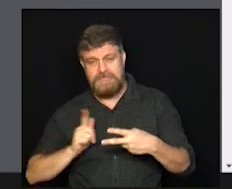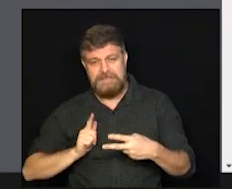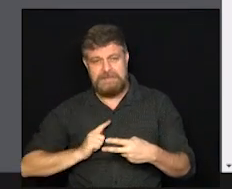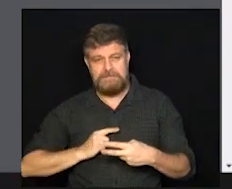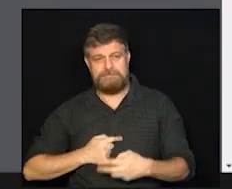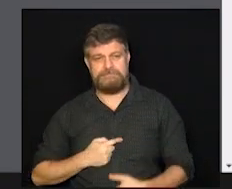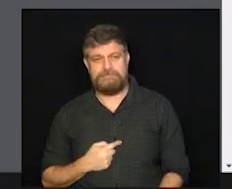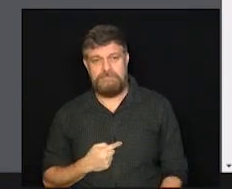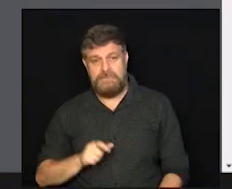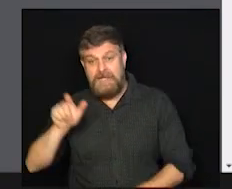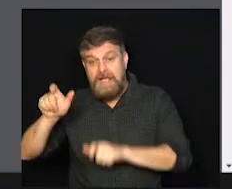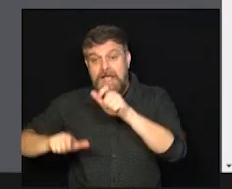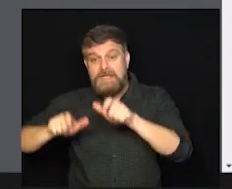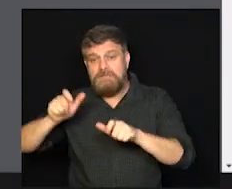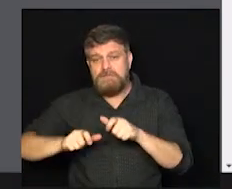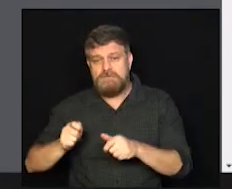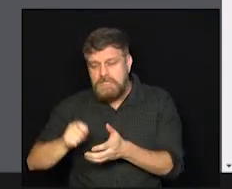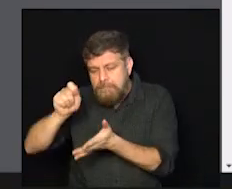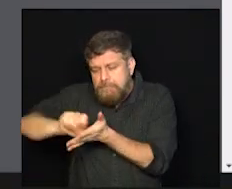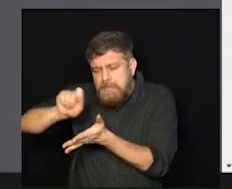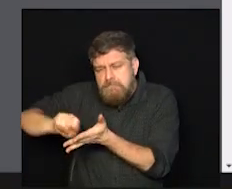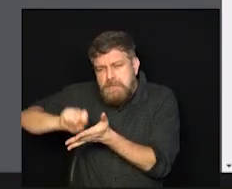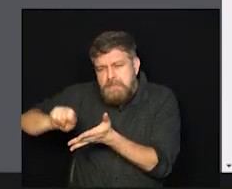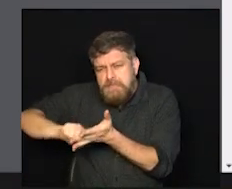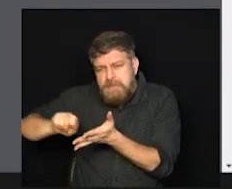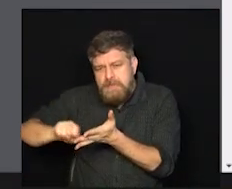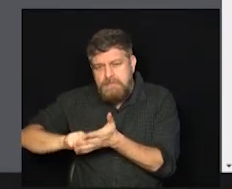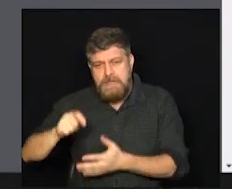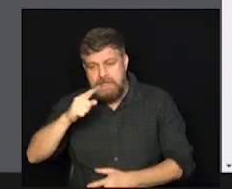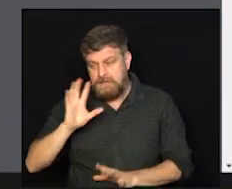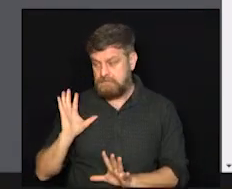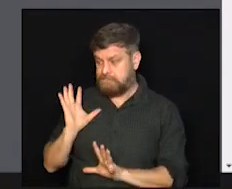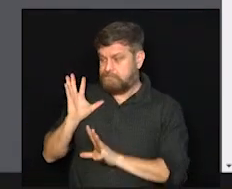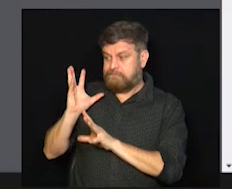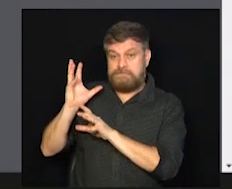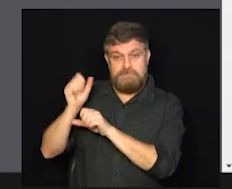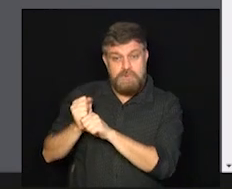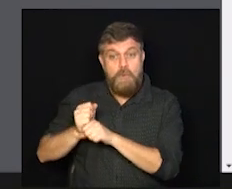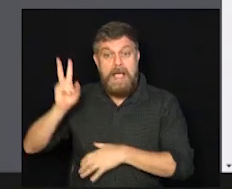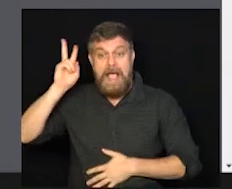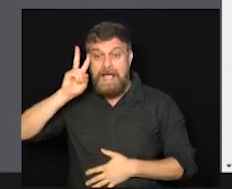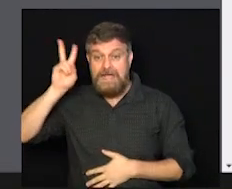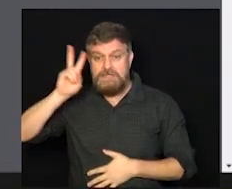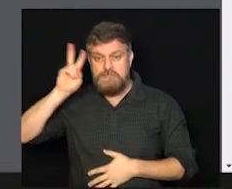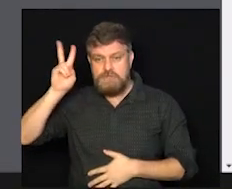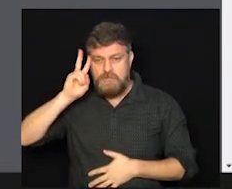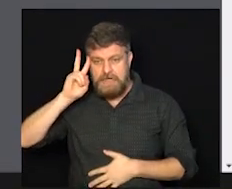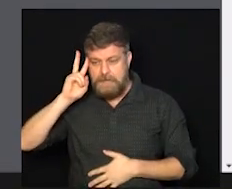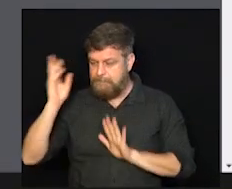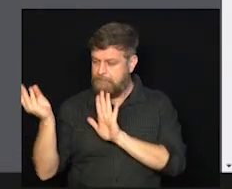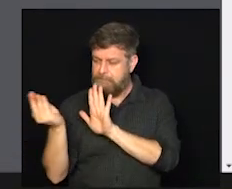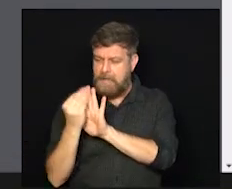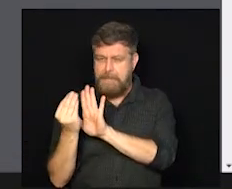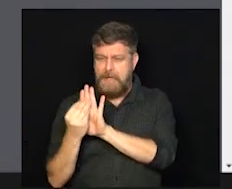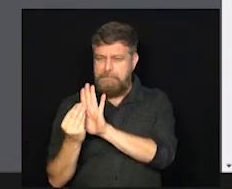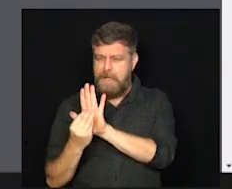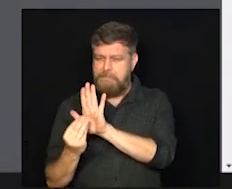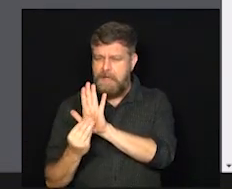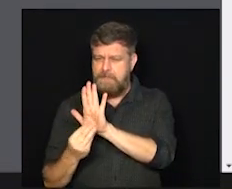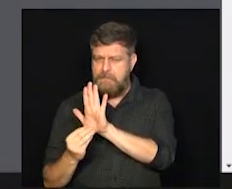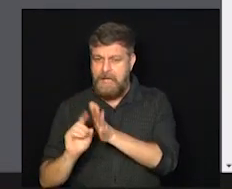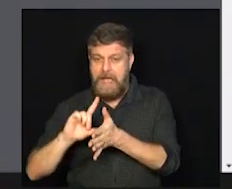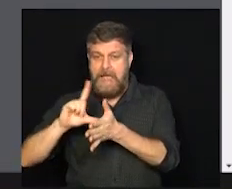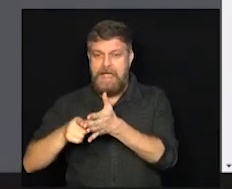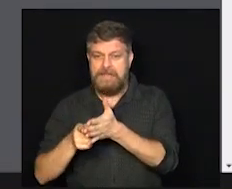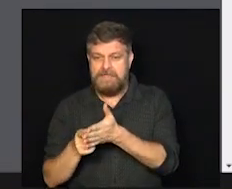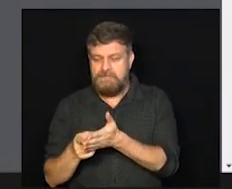escola ali, né? Então, é interessante porque eles reuniram fatos, histórias que foram sendo contadas. E